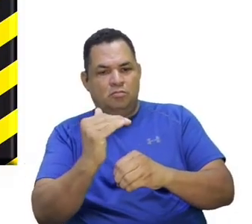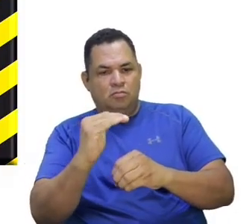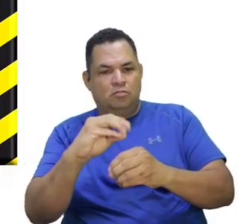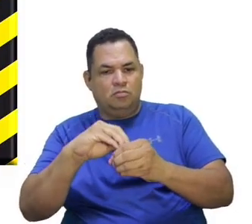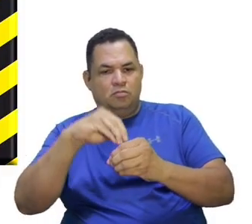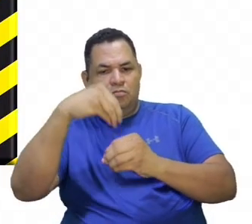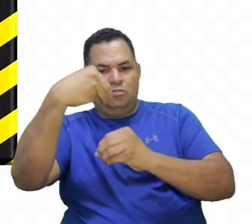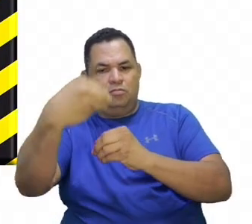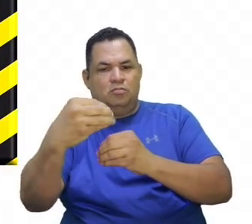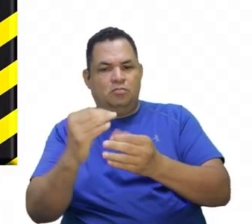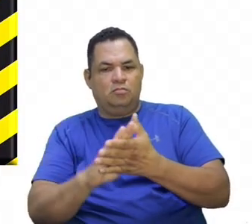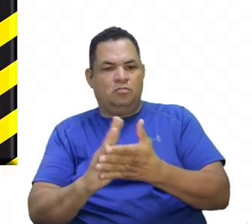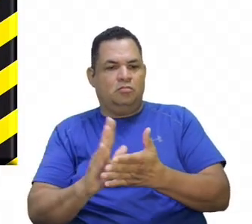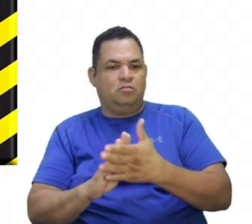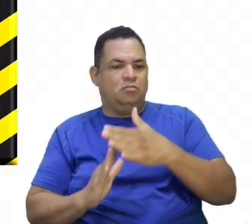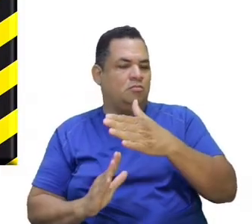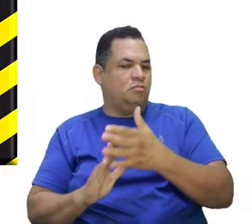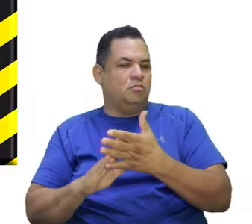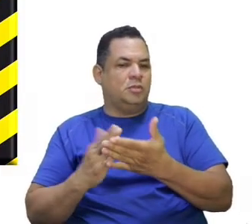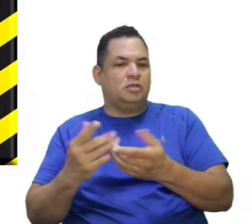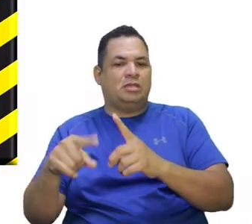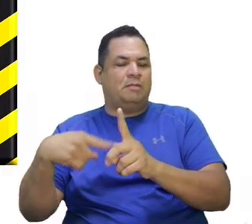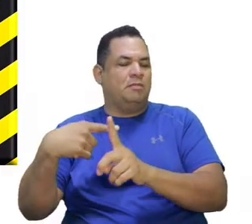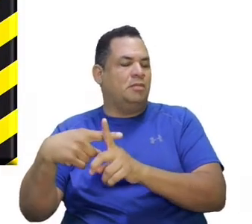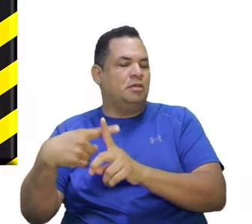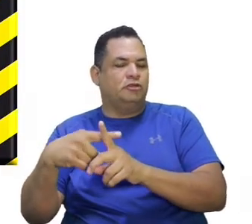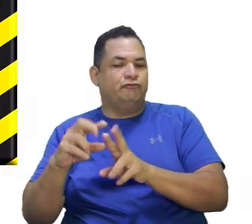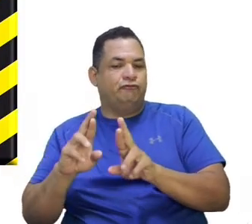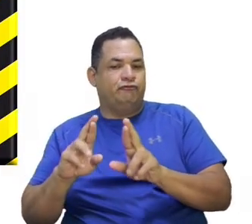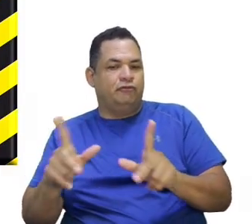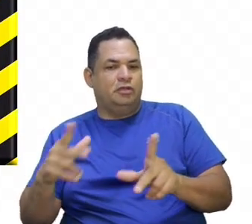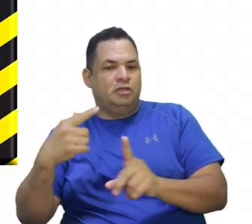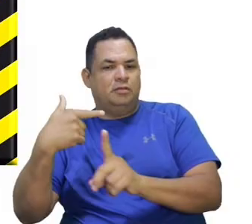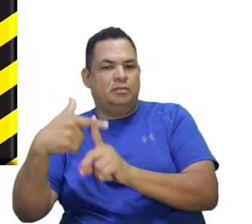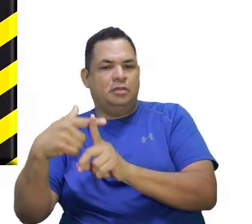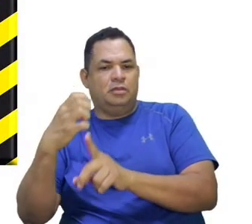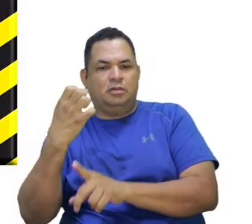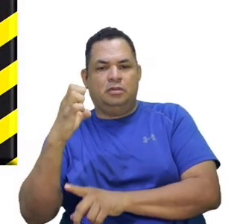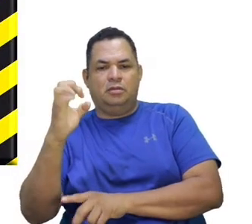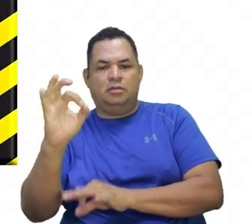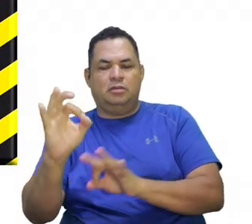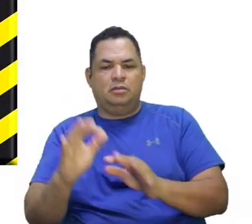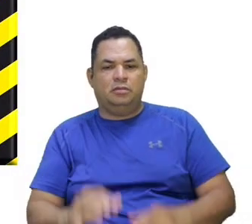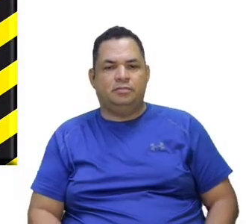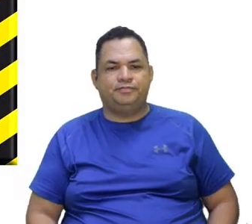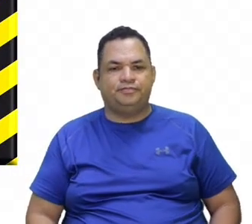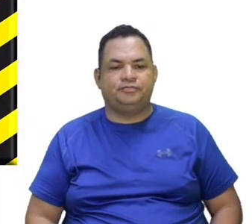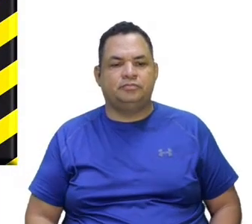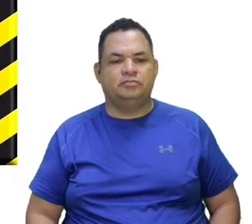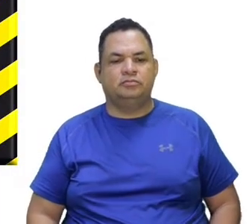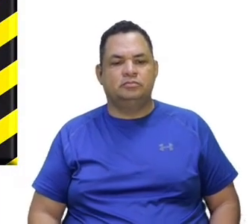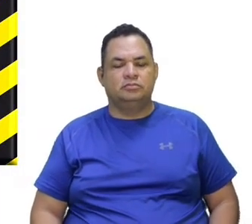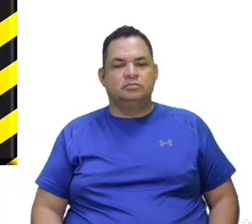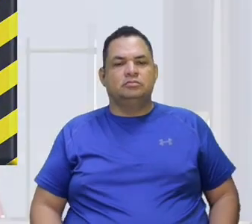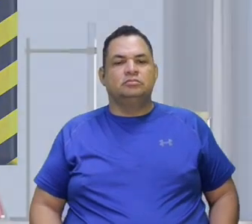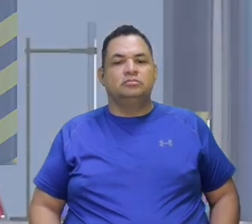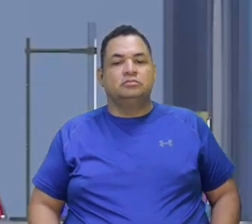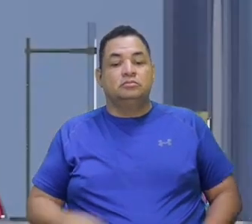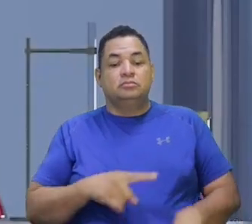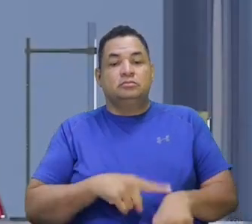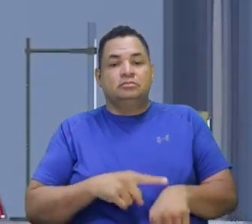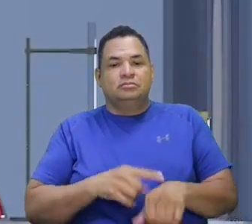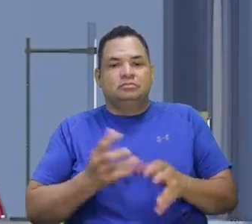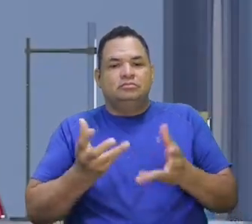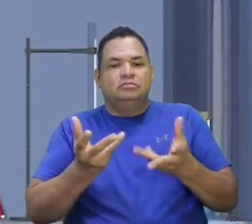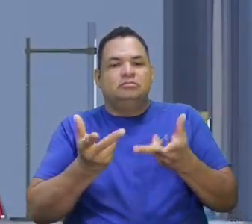subnível e não no mais energético. Ai, que ponto maravilhoso que a gente chegou da nossa aula.